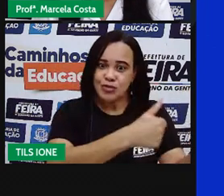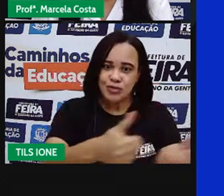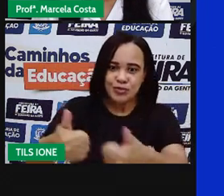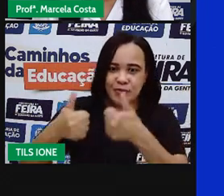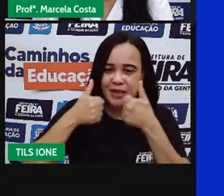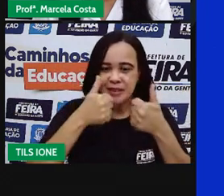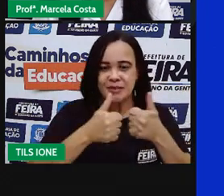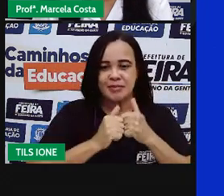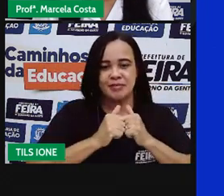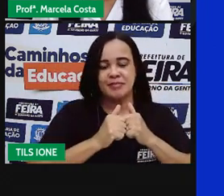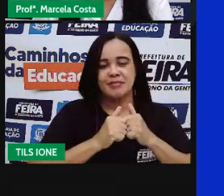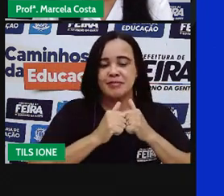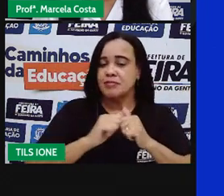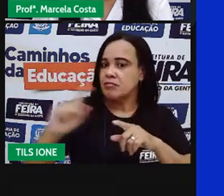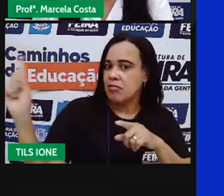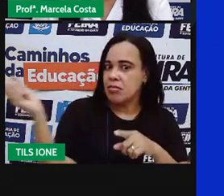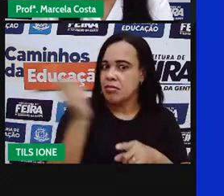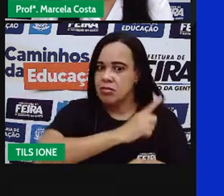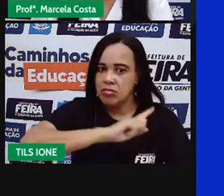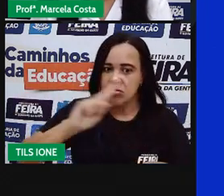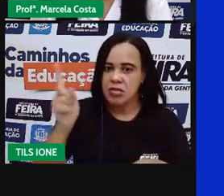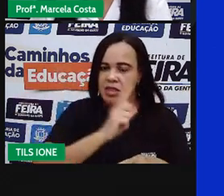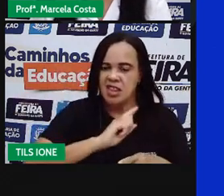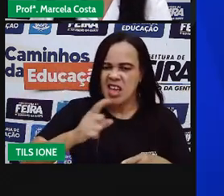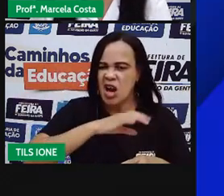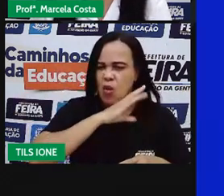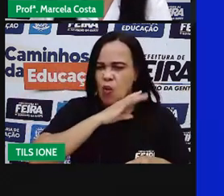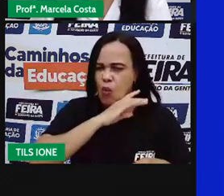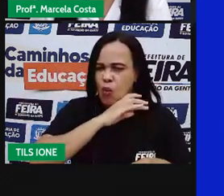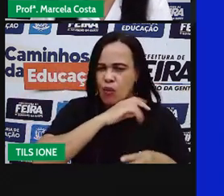Tudo bem dizer não para coisas ruins.